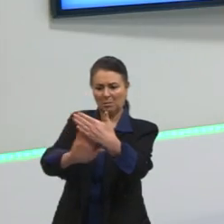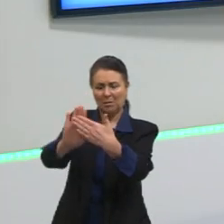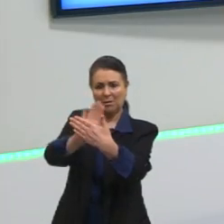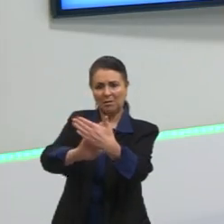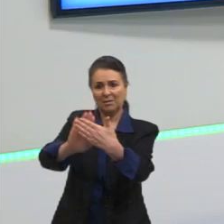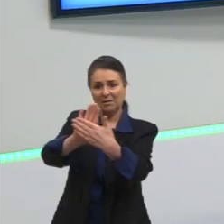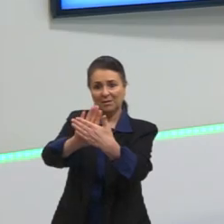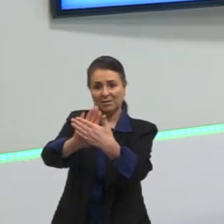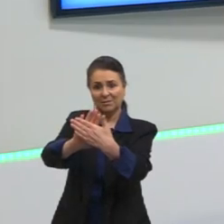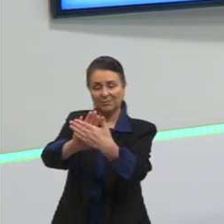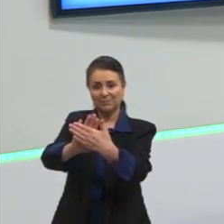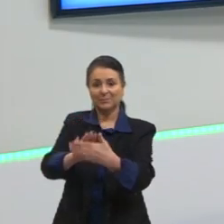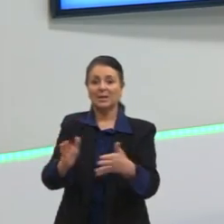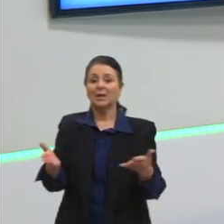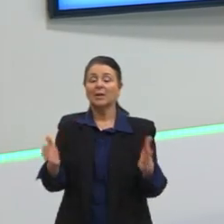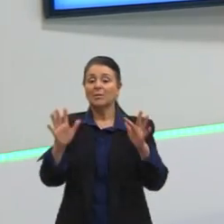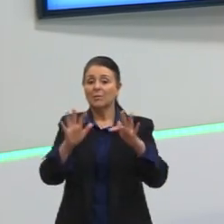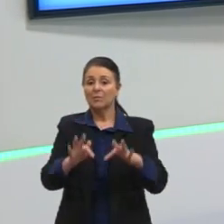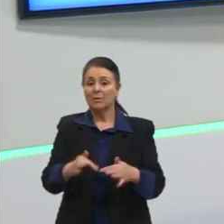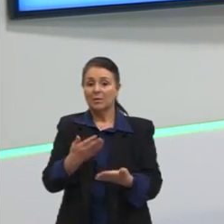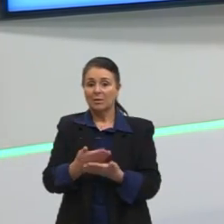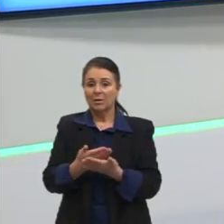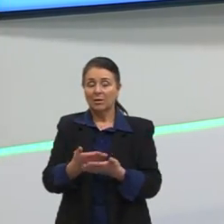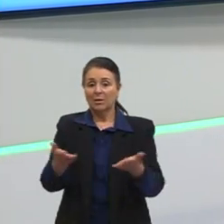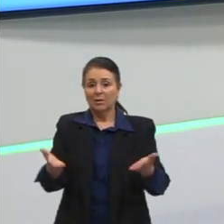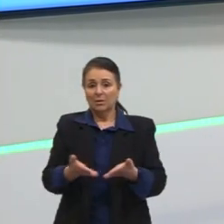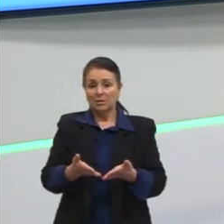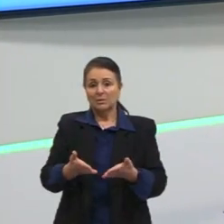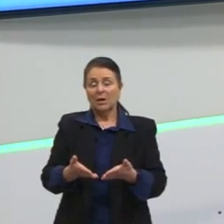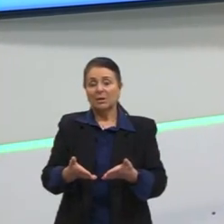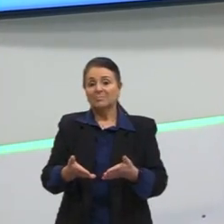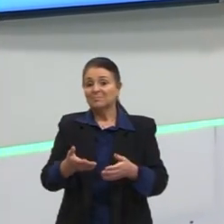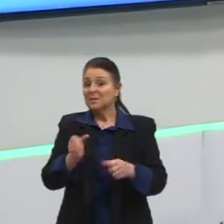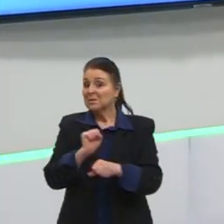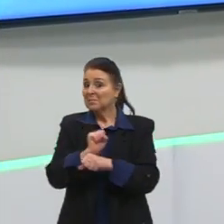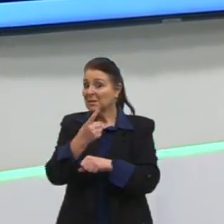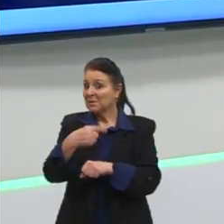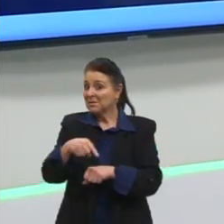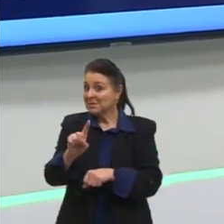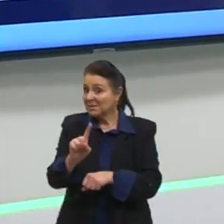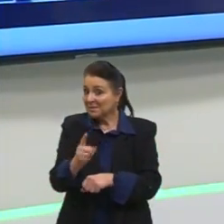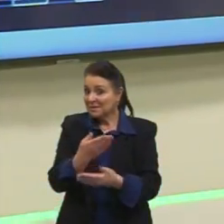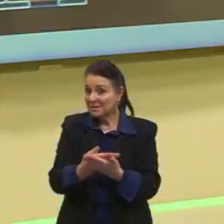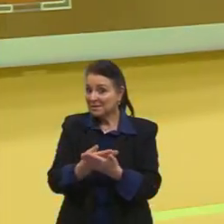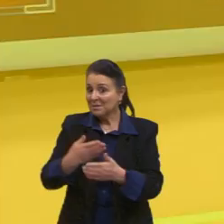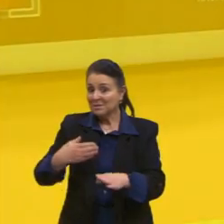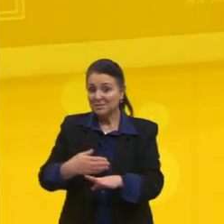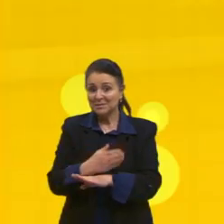Certo, pessoal? Por hoje a gente fica por aqui. Espero vocês nas próximas aulas e partiu passar!